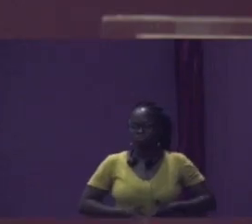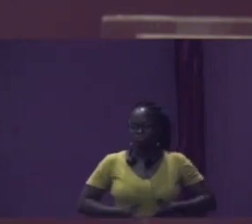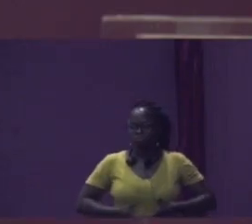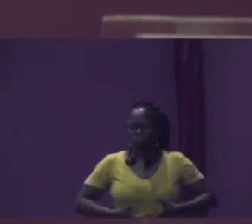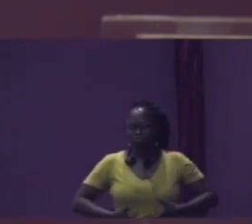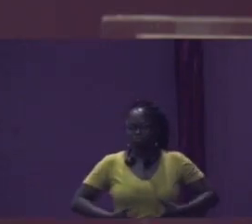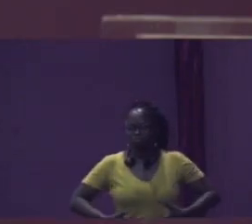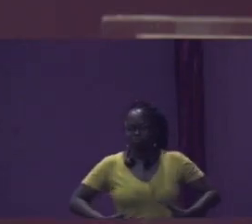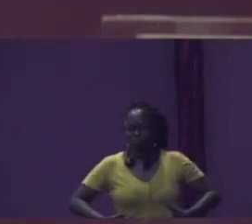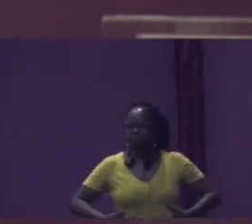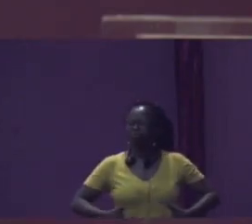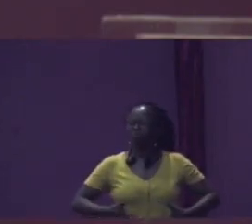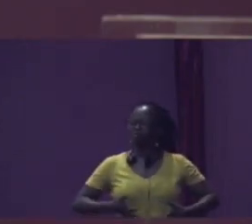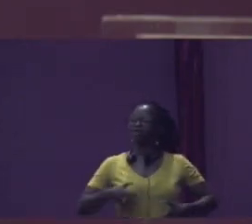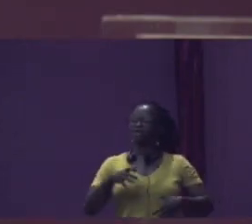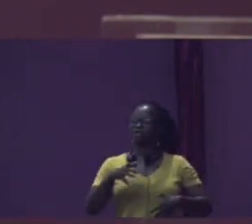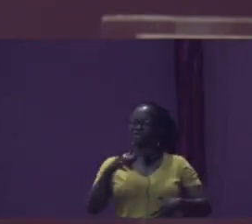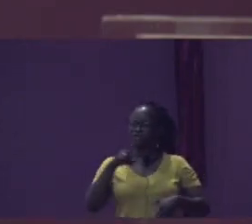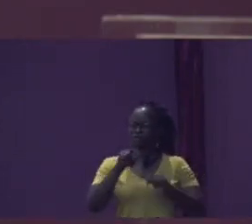parto, você